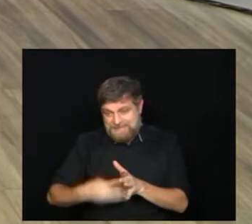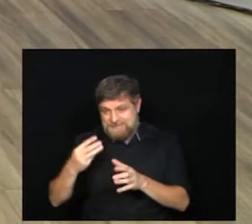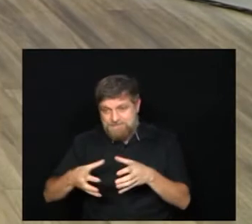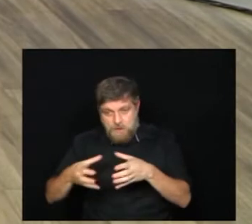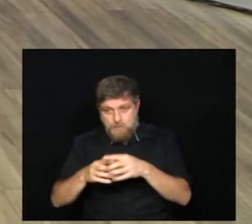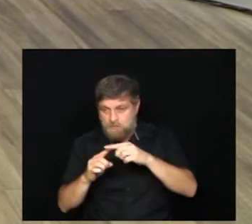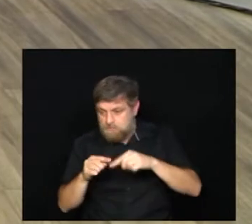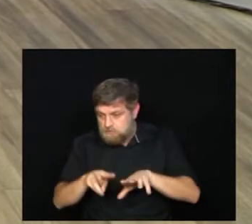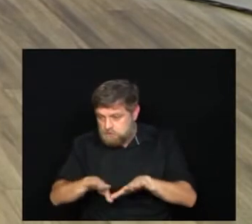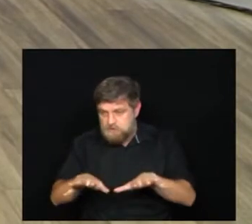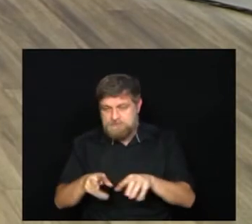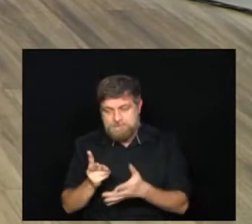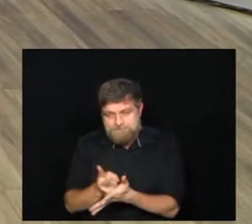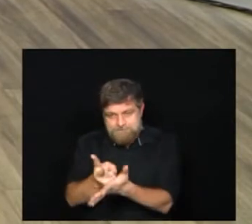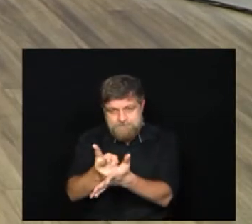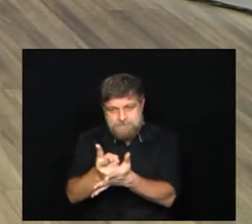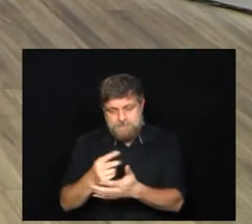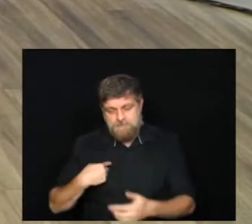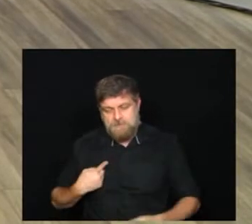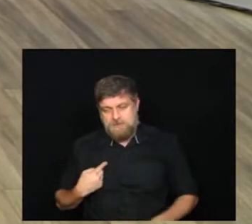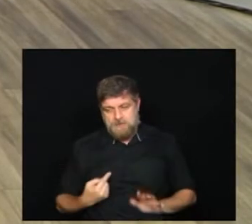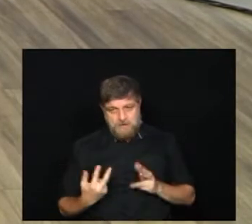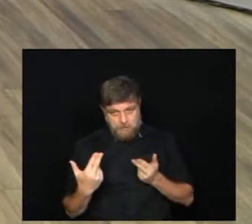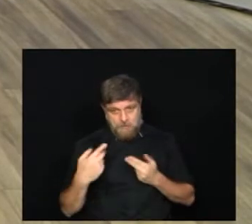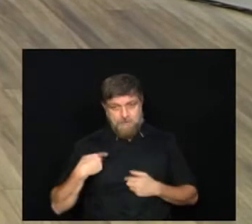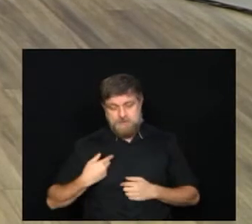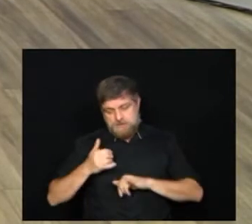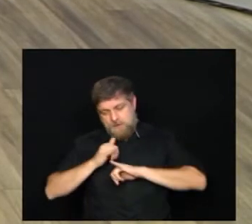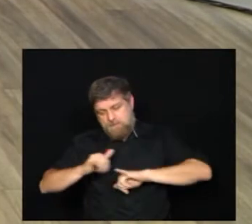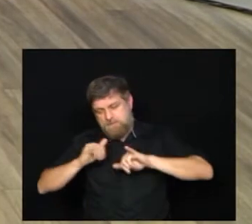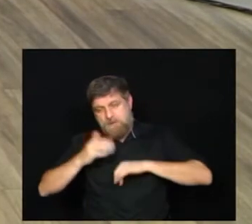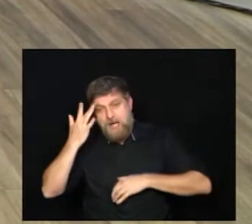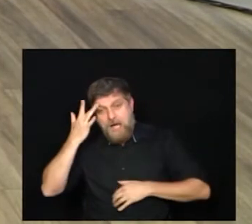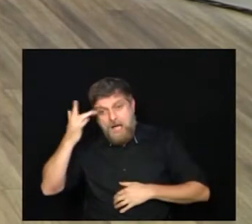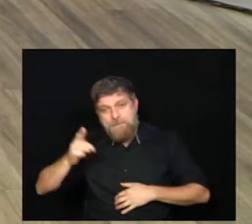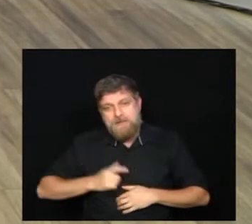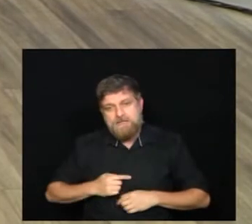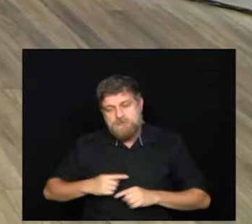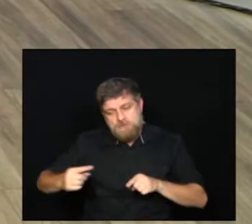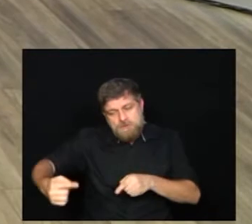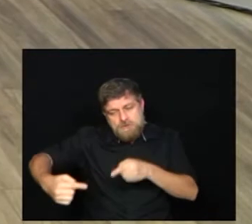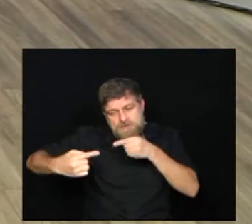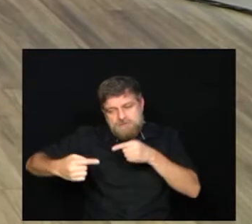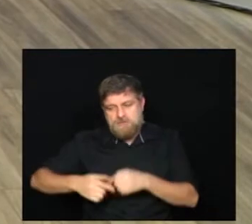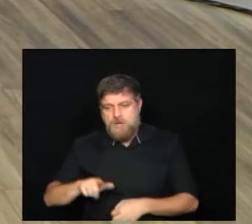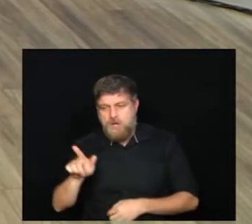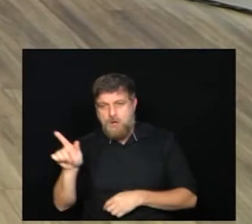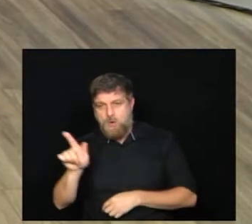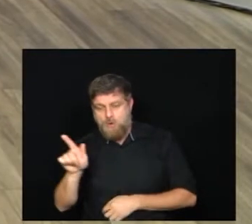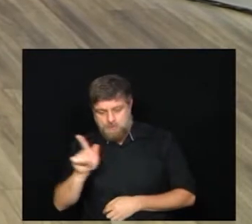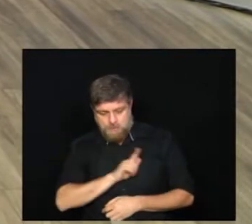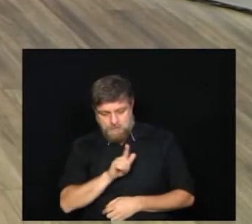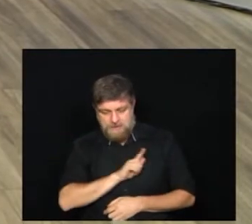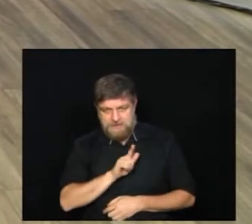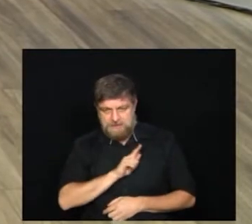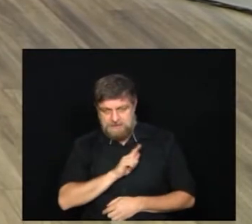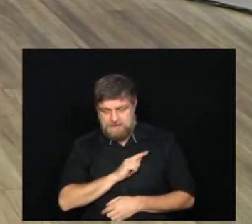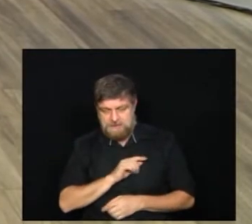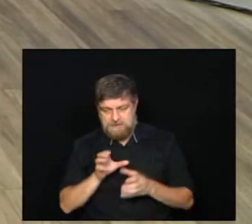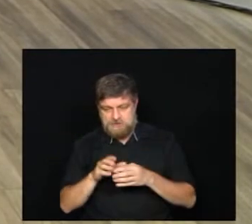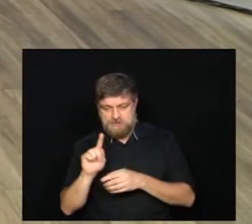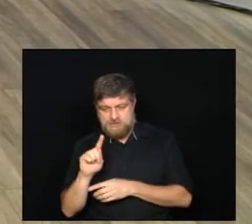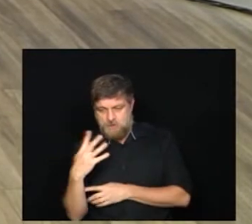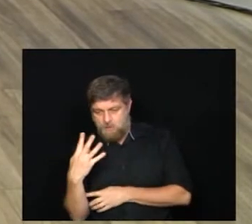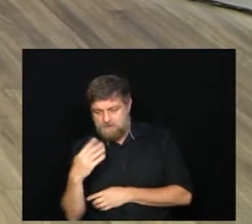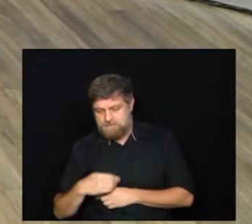vez consecutiva. E a gente conta tudo para vocês amanhã sobre este duelo entre Guarani, brigando pelo G4,